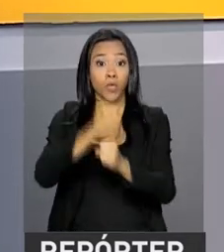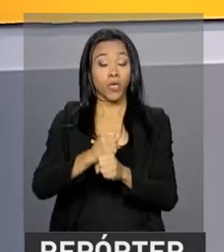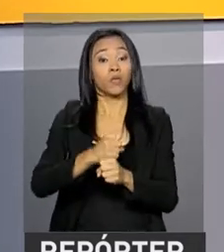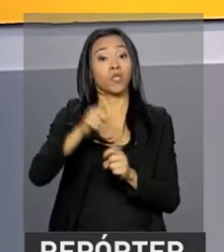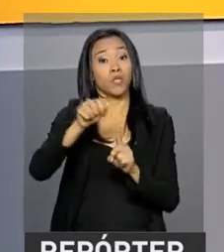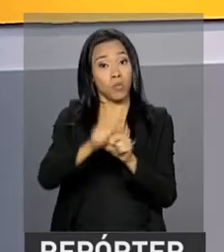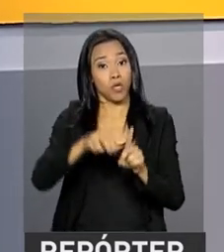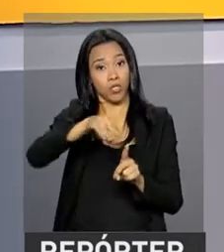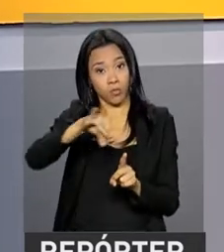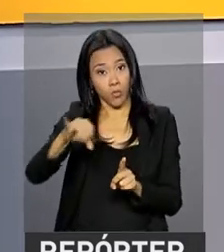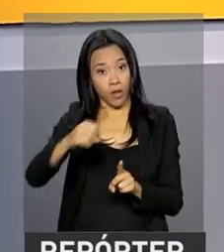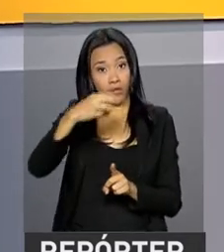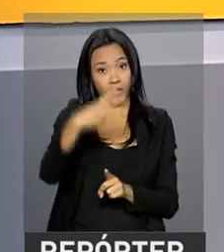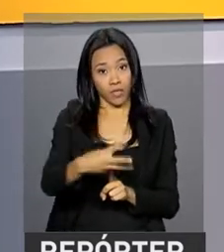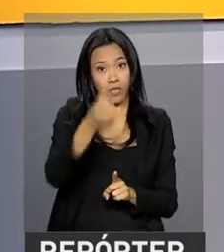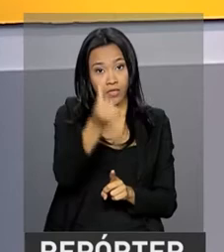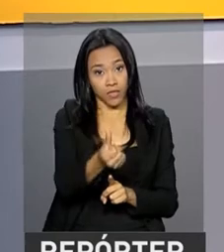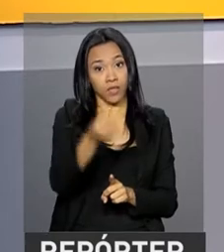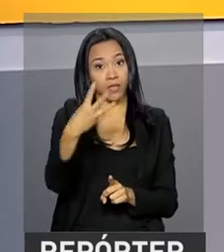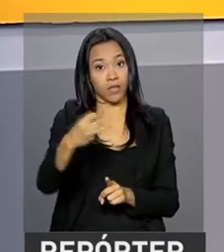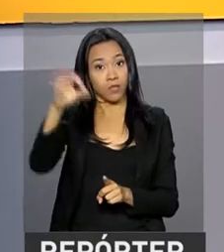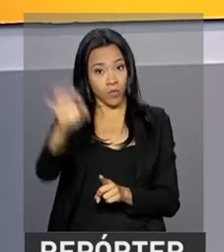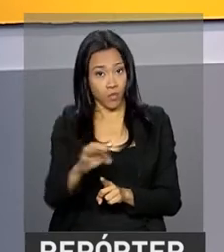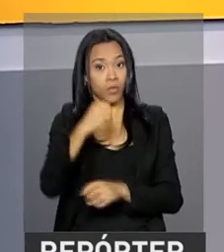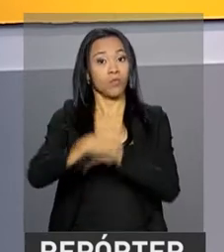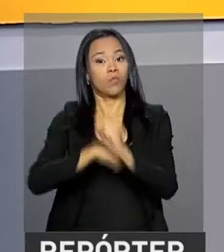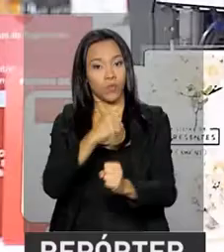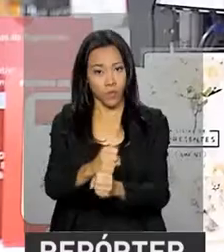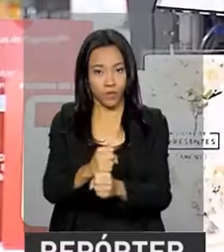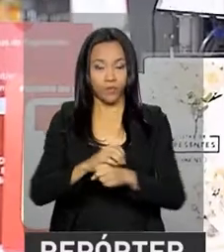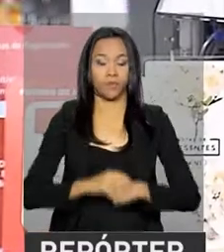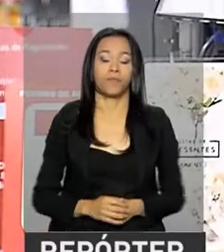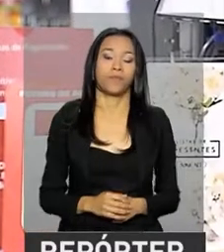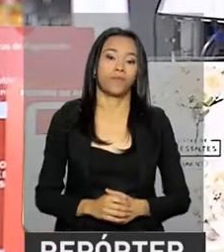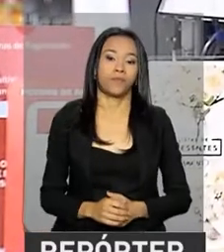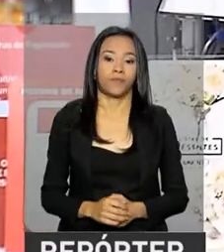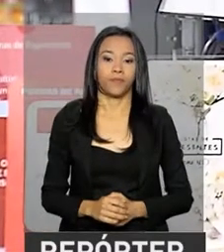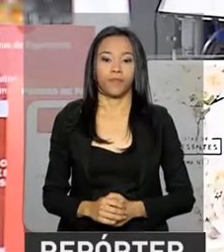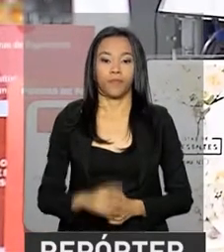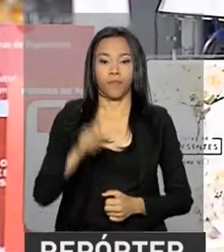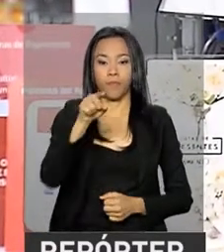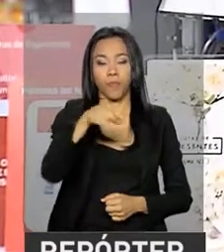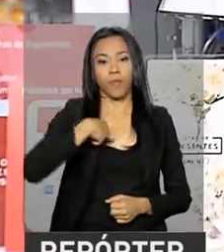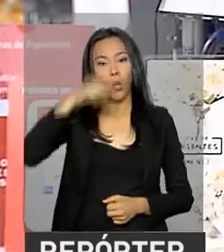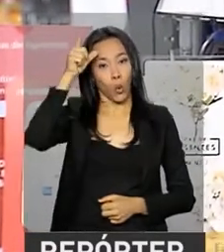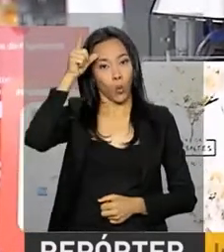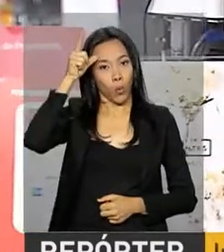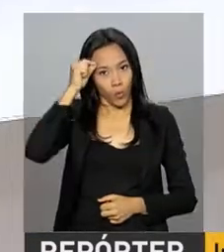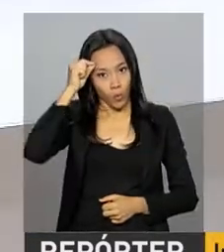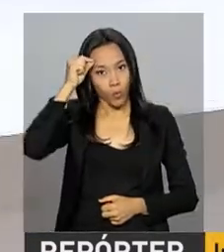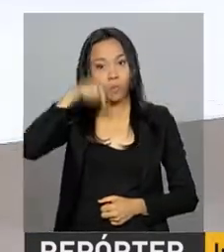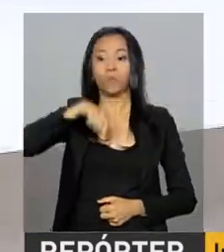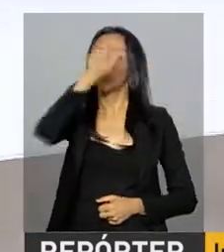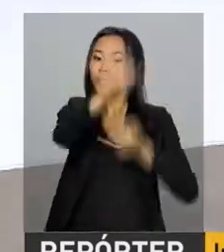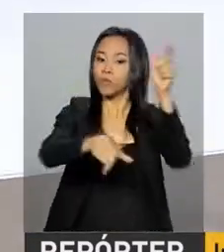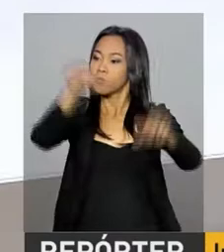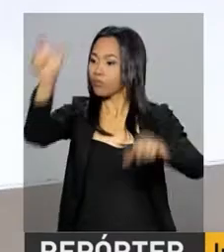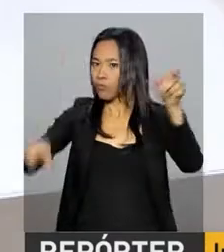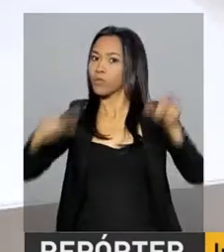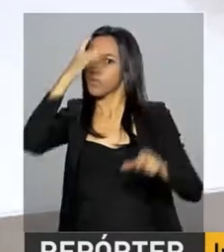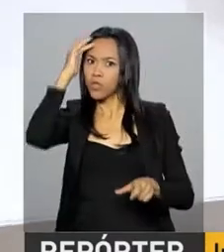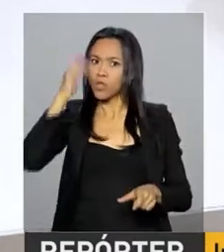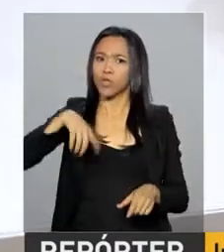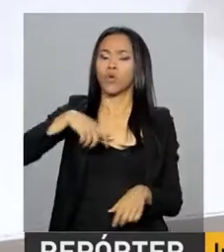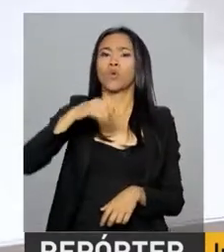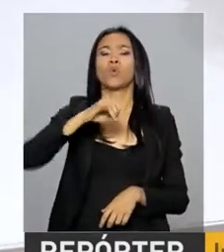ficaram em 363 por cento ao ano alívio no bolso os juros do cartão de crédito